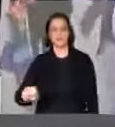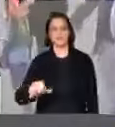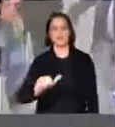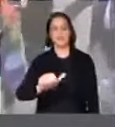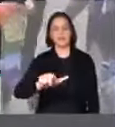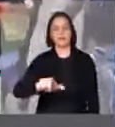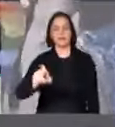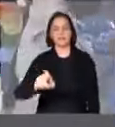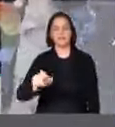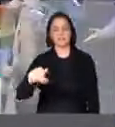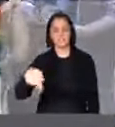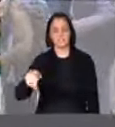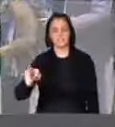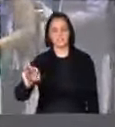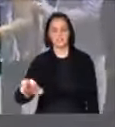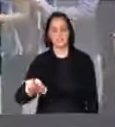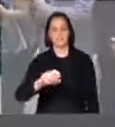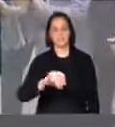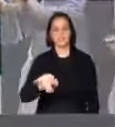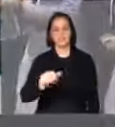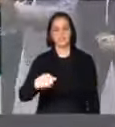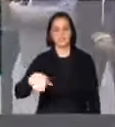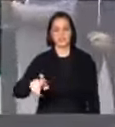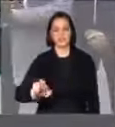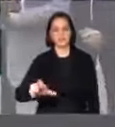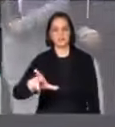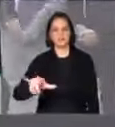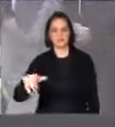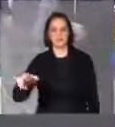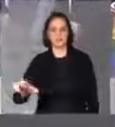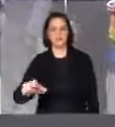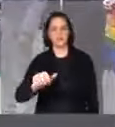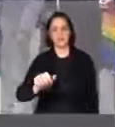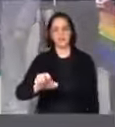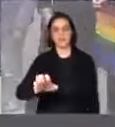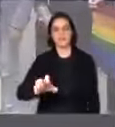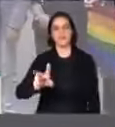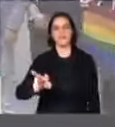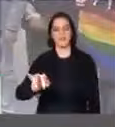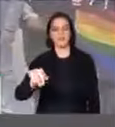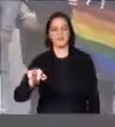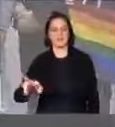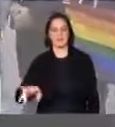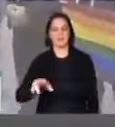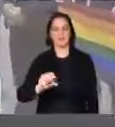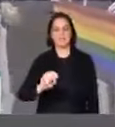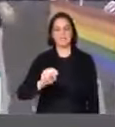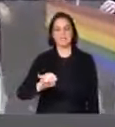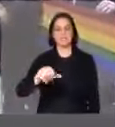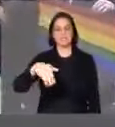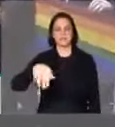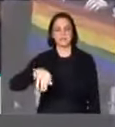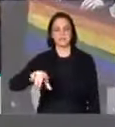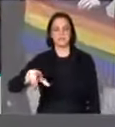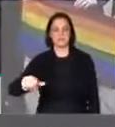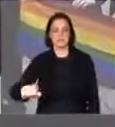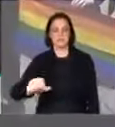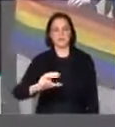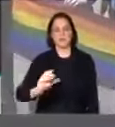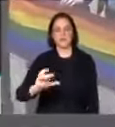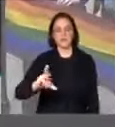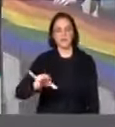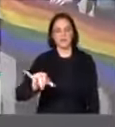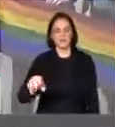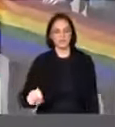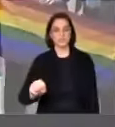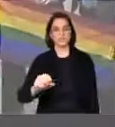Alexandre Ribonde, Jaqueline de Jesus, Ibaí Augusto dos Santos, Simi Lahá, Cris